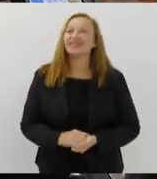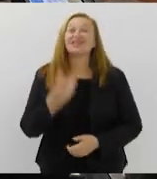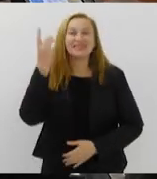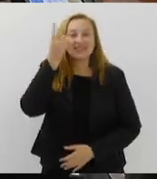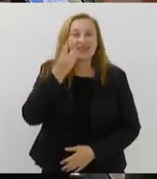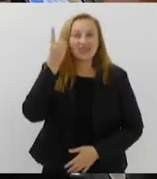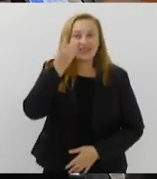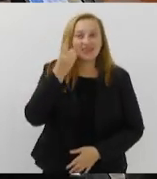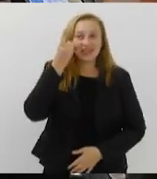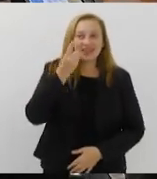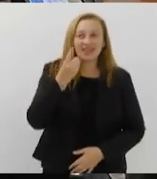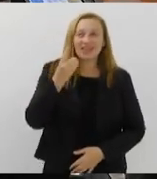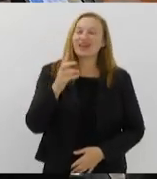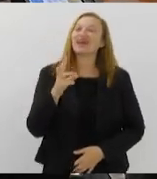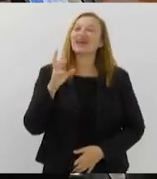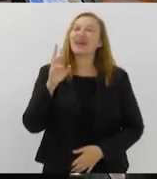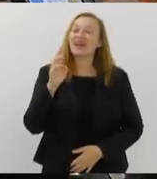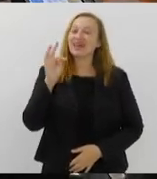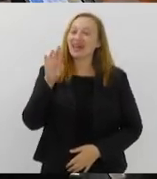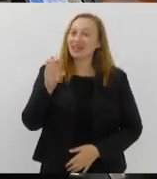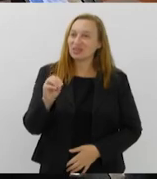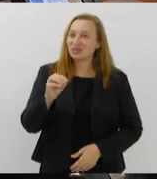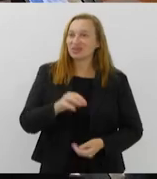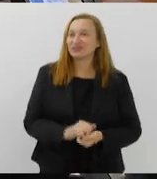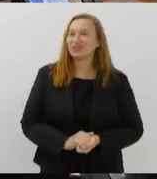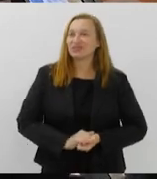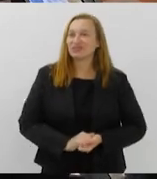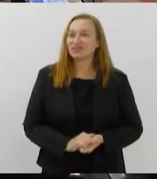Deputado Renato Miranda.